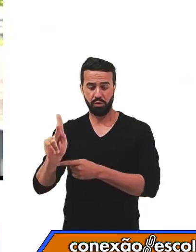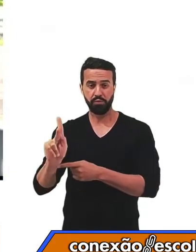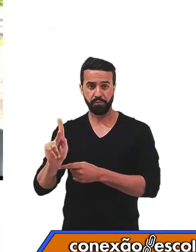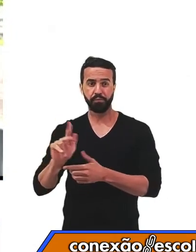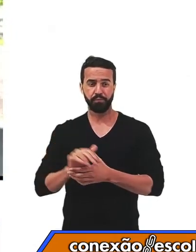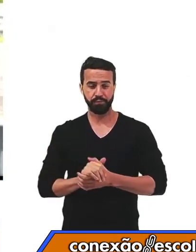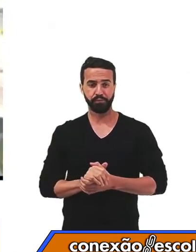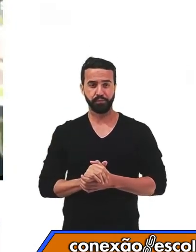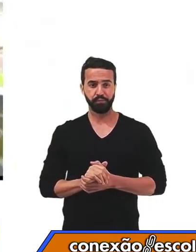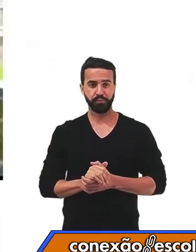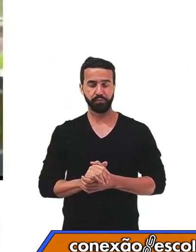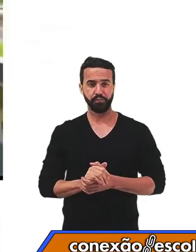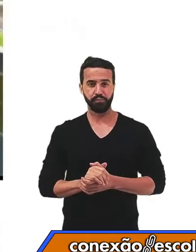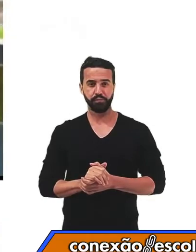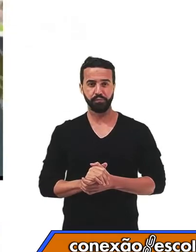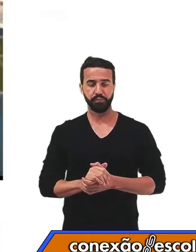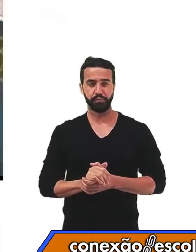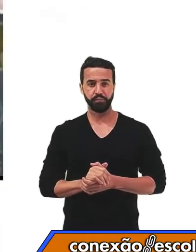e tricks.